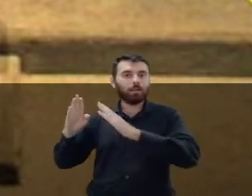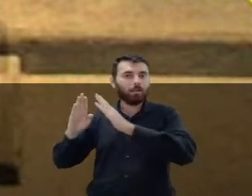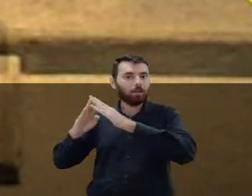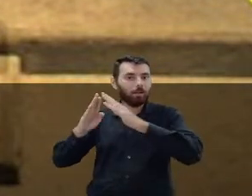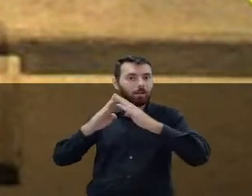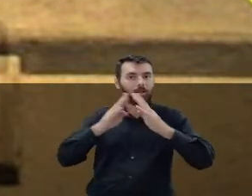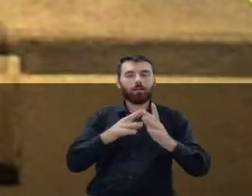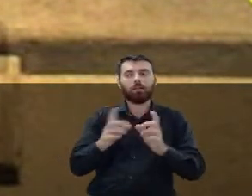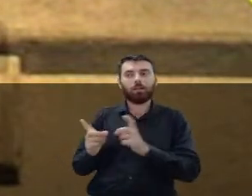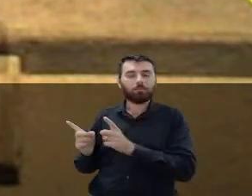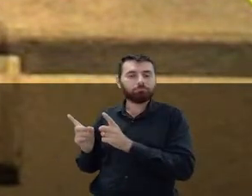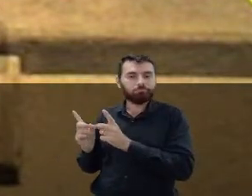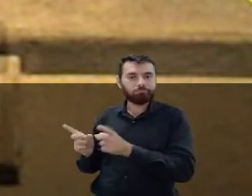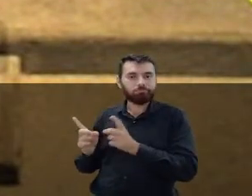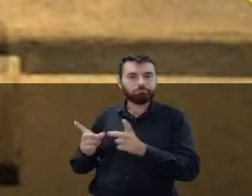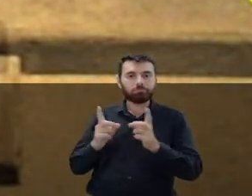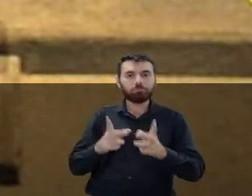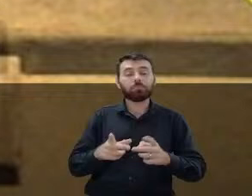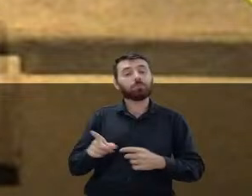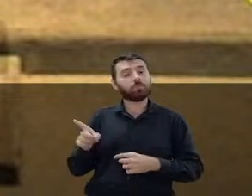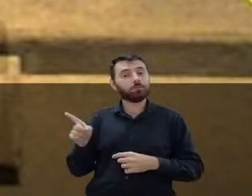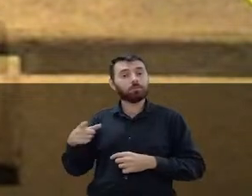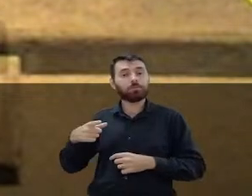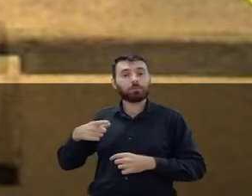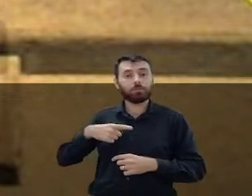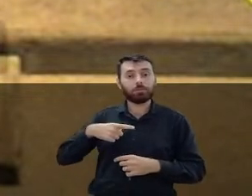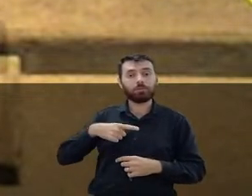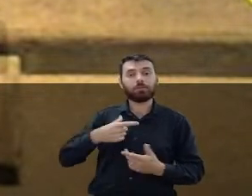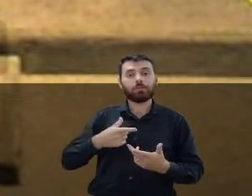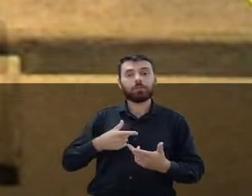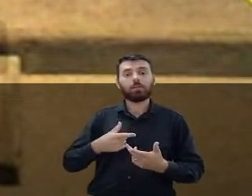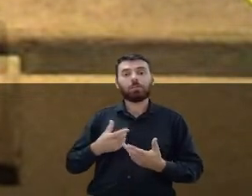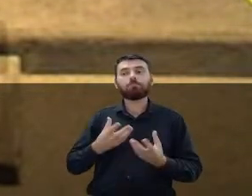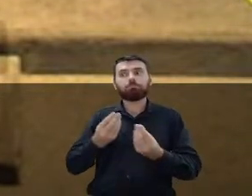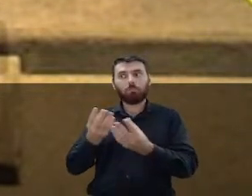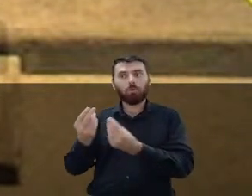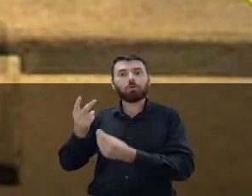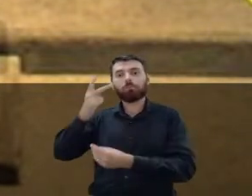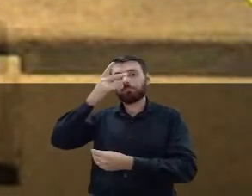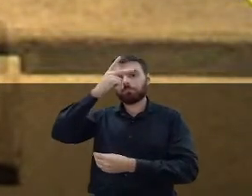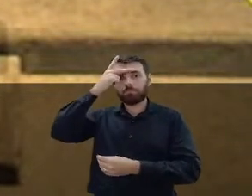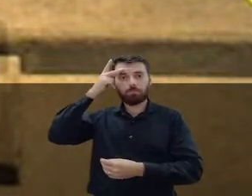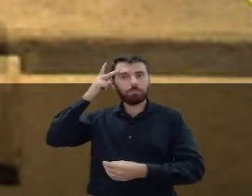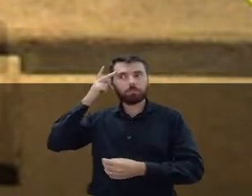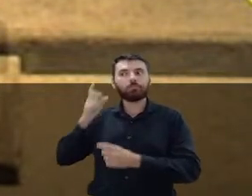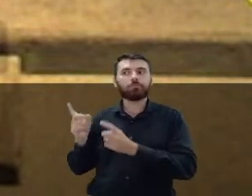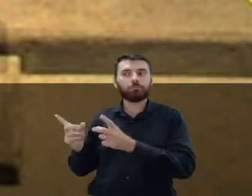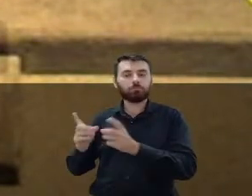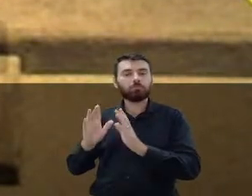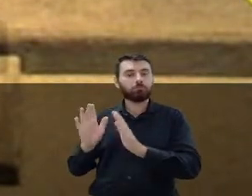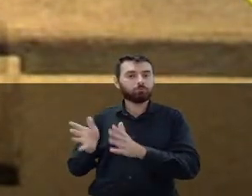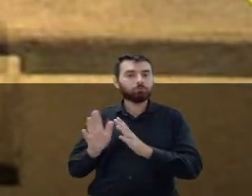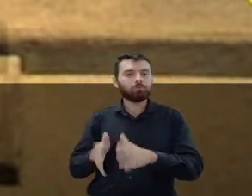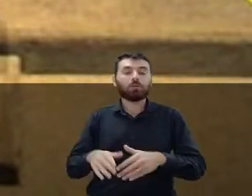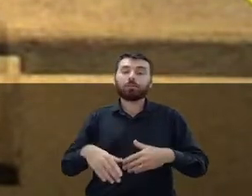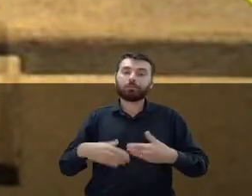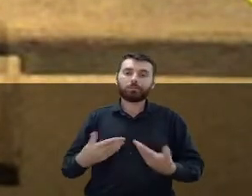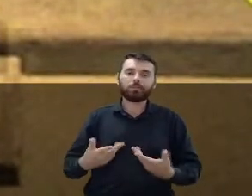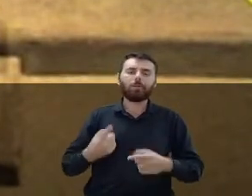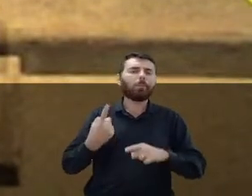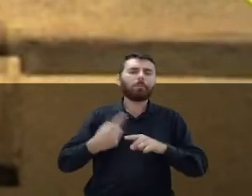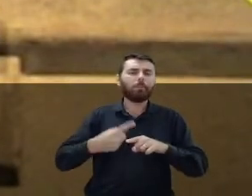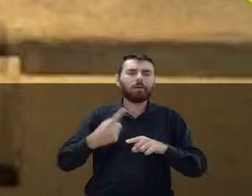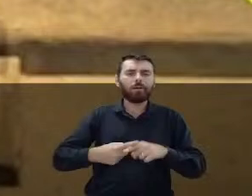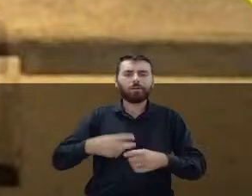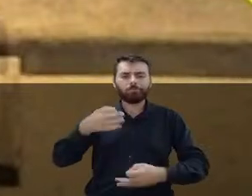metade praticamente da carteira de clientes da reclamada. Então, não há razão, não há qualquer indício que